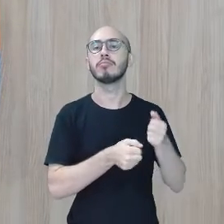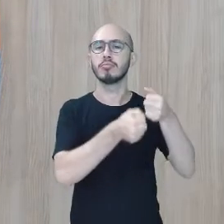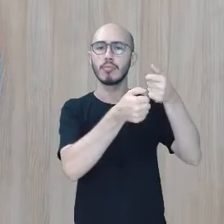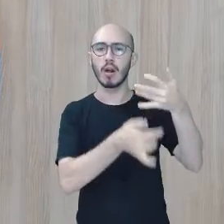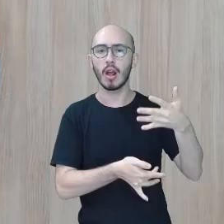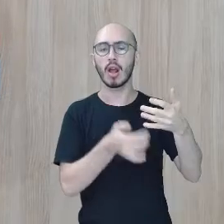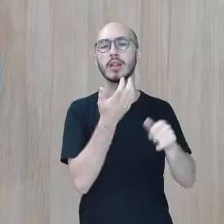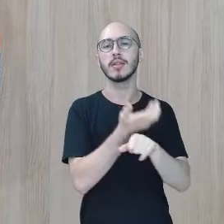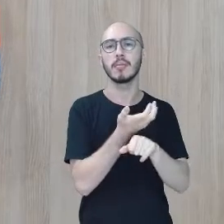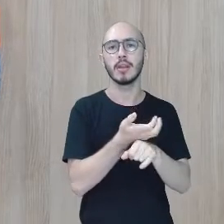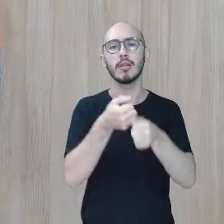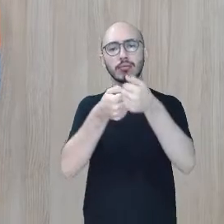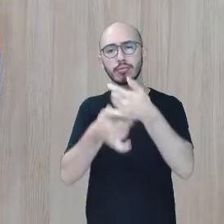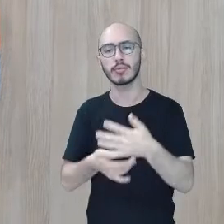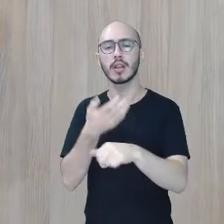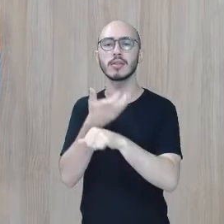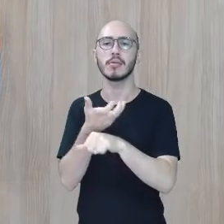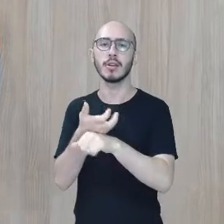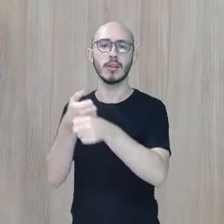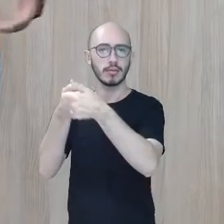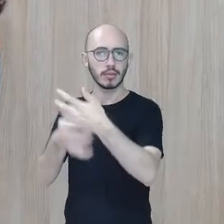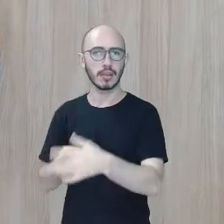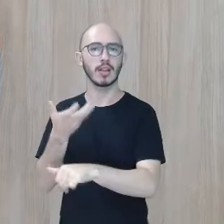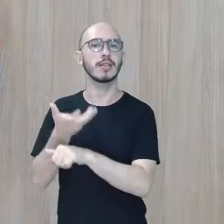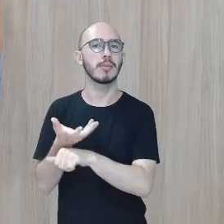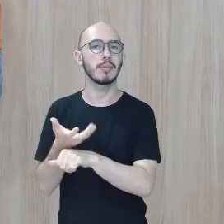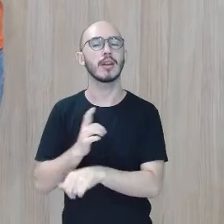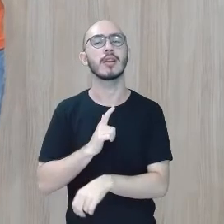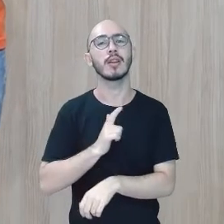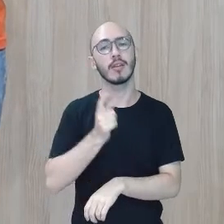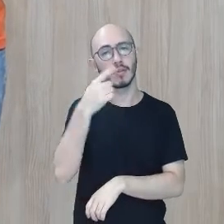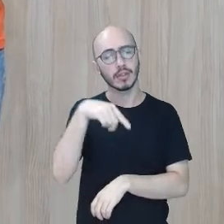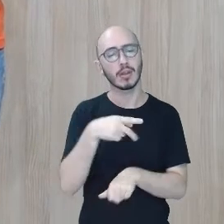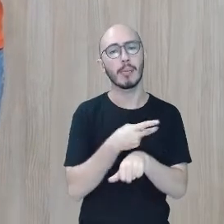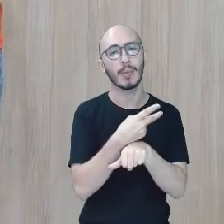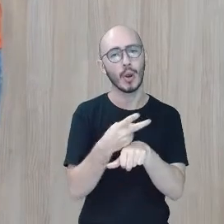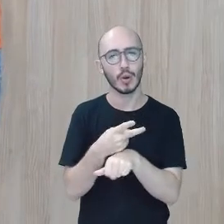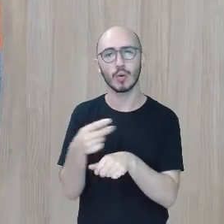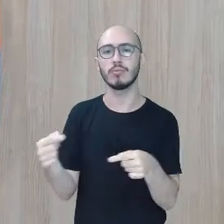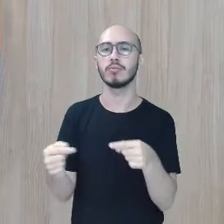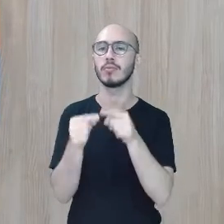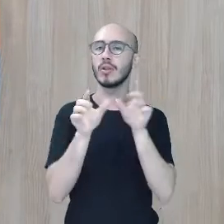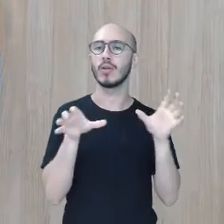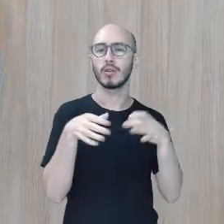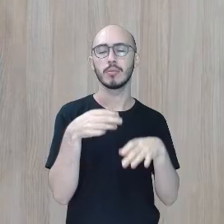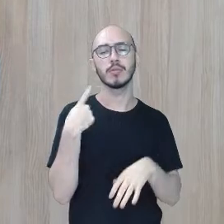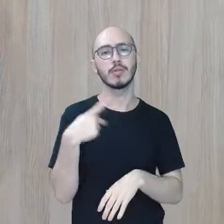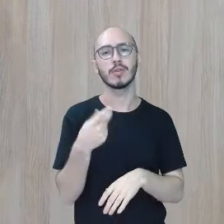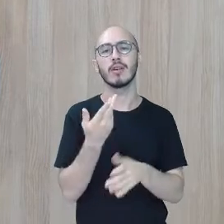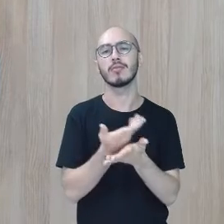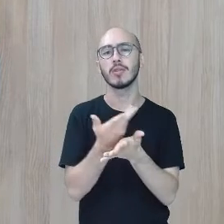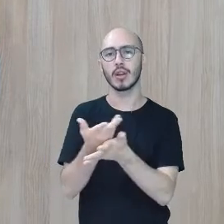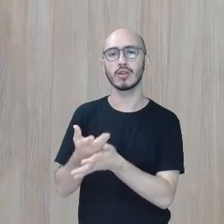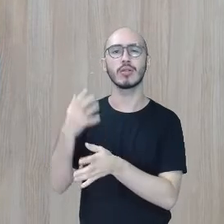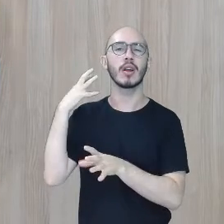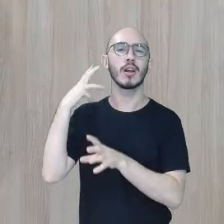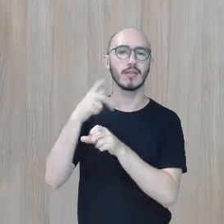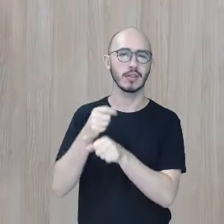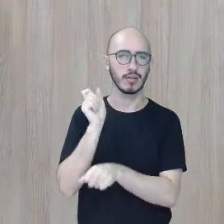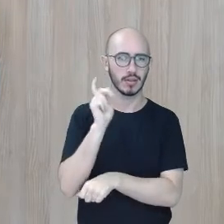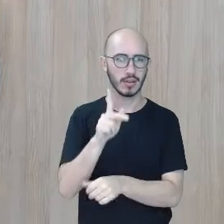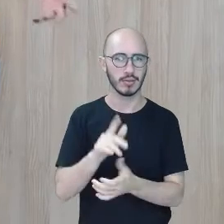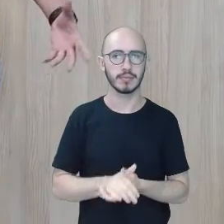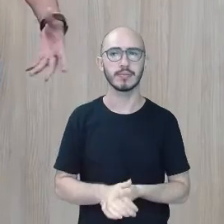cada série. Então vai lá no oitavo ano, confere as aulas passadas também, faz aquela revisão que é muito importante para você, tá